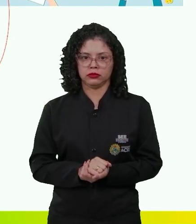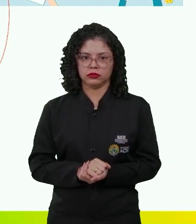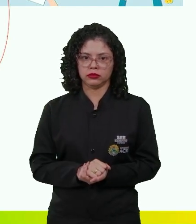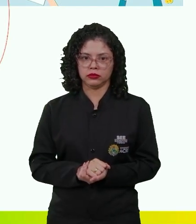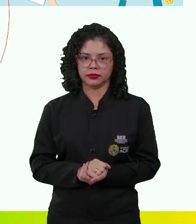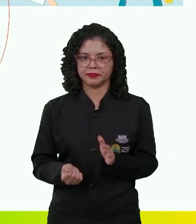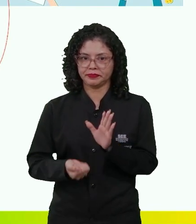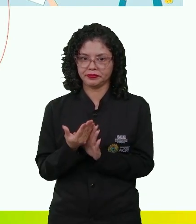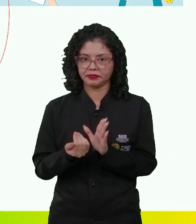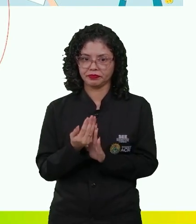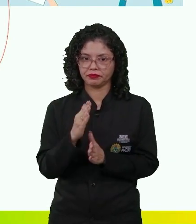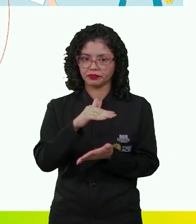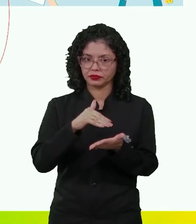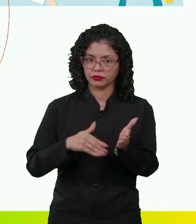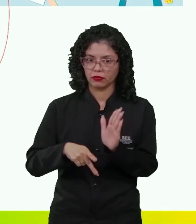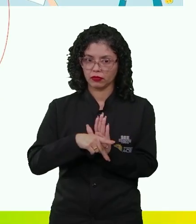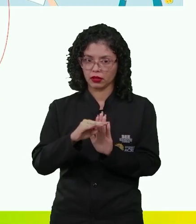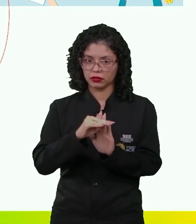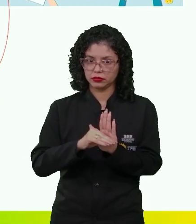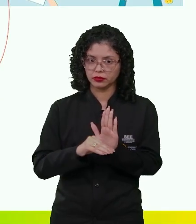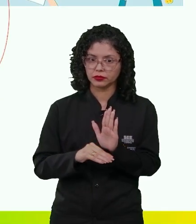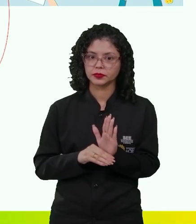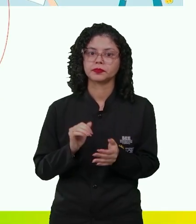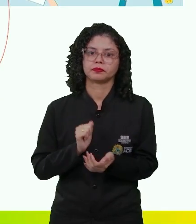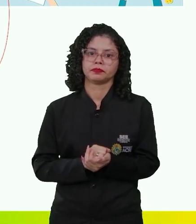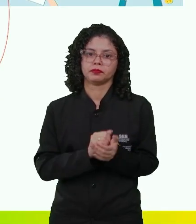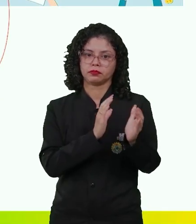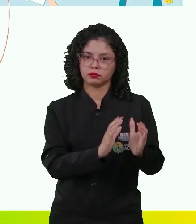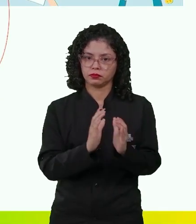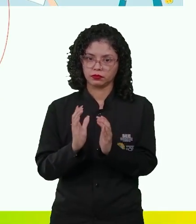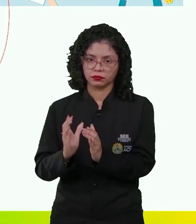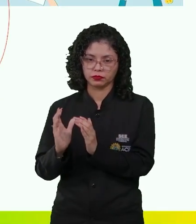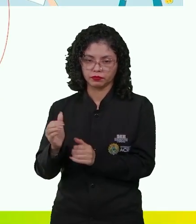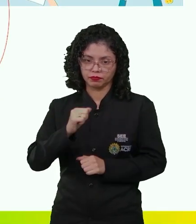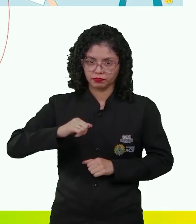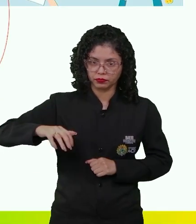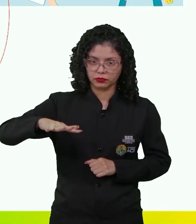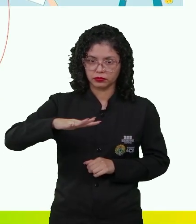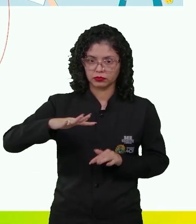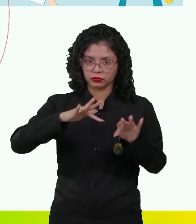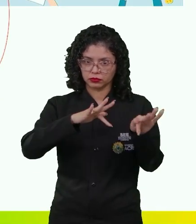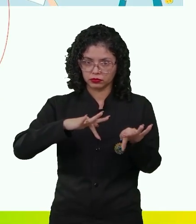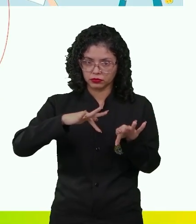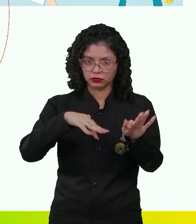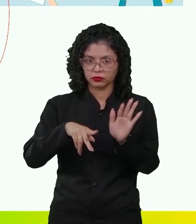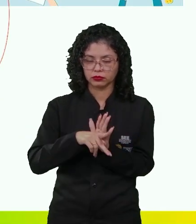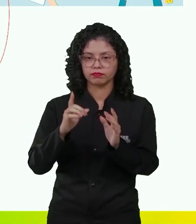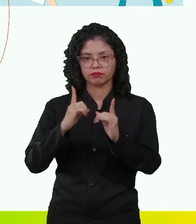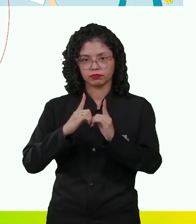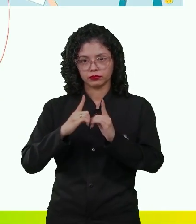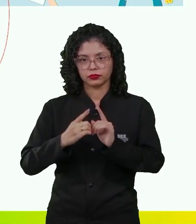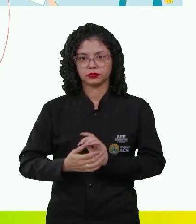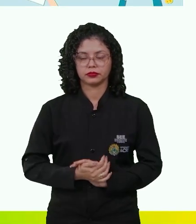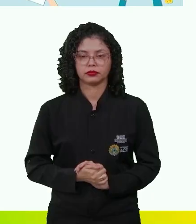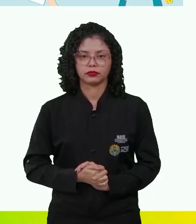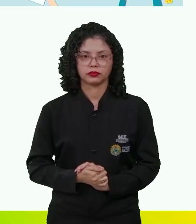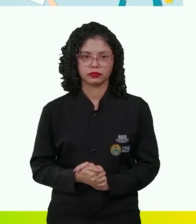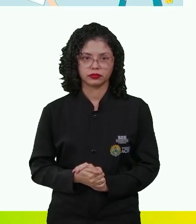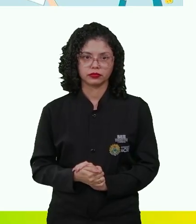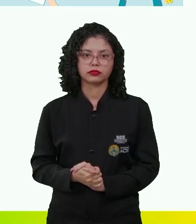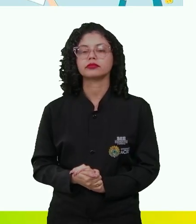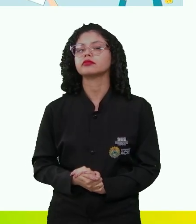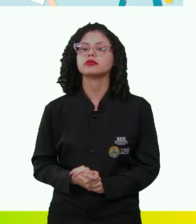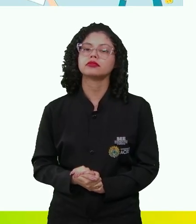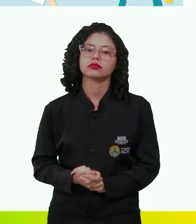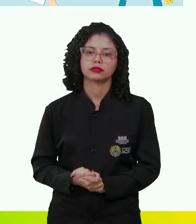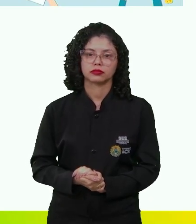crescer. Geram receitas por meio dos setores da agricultura e serviços.